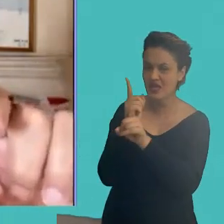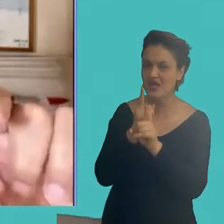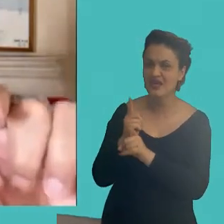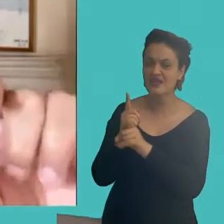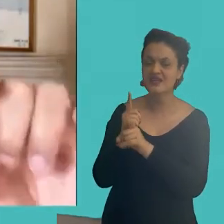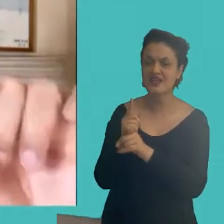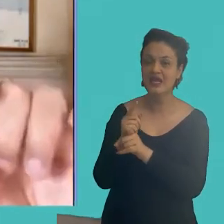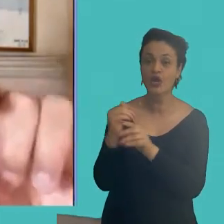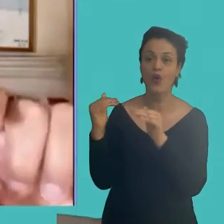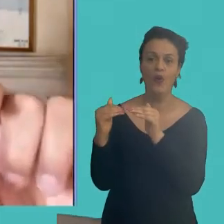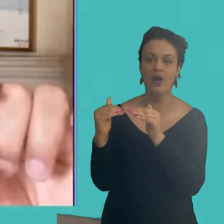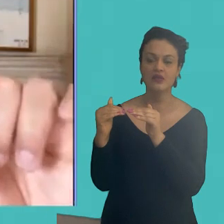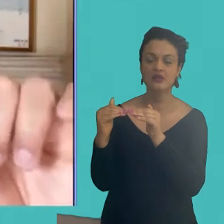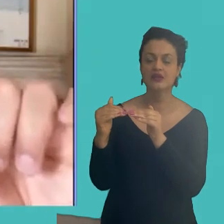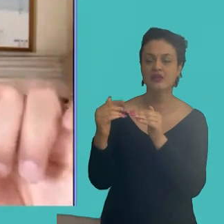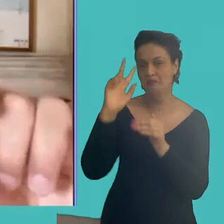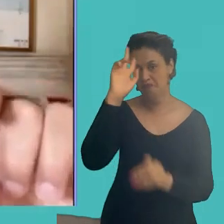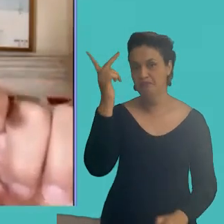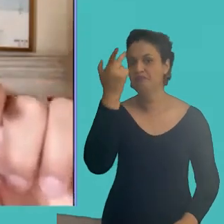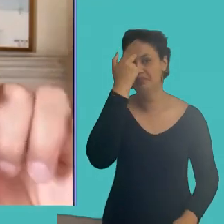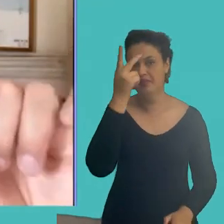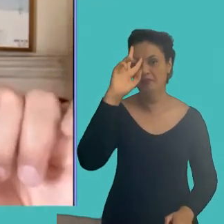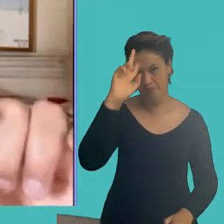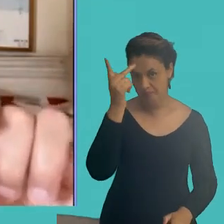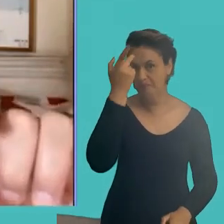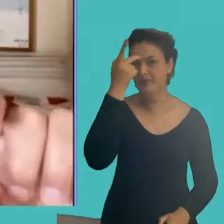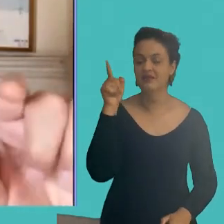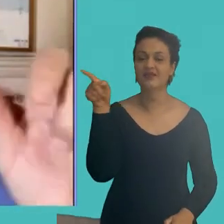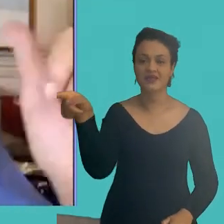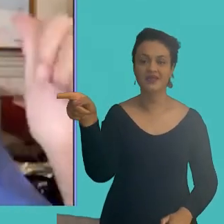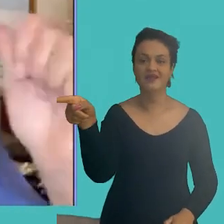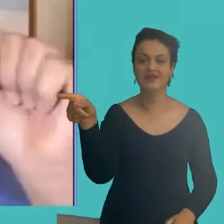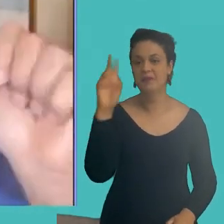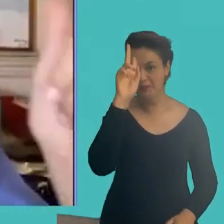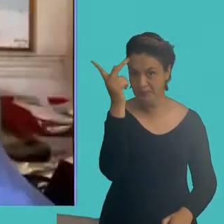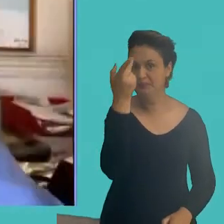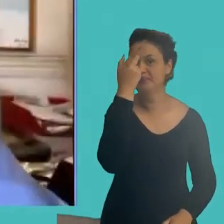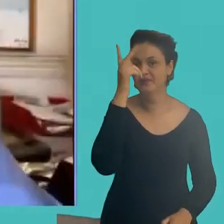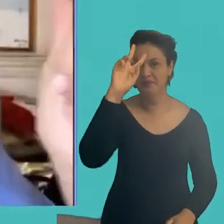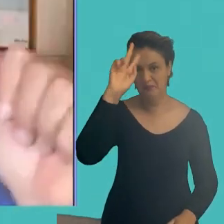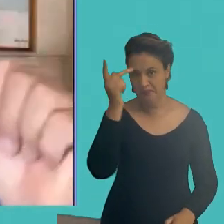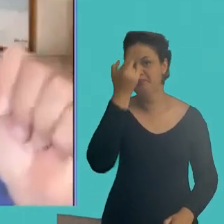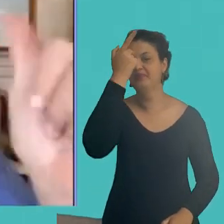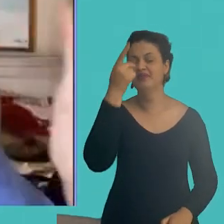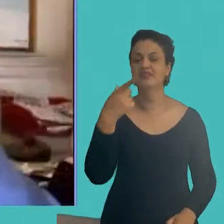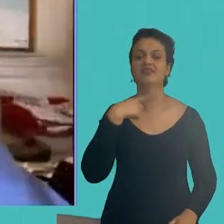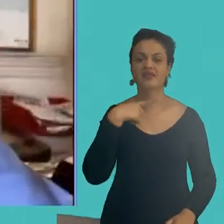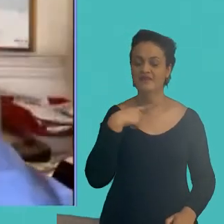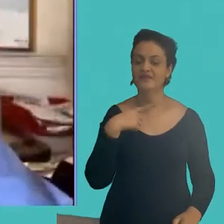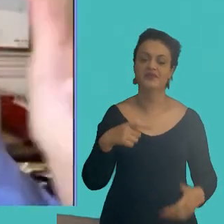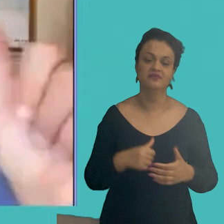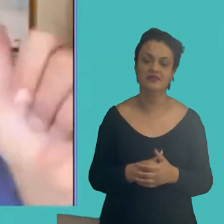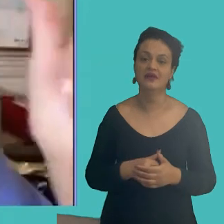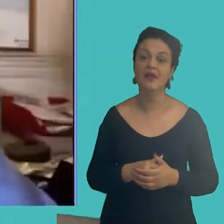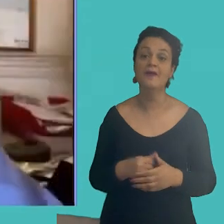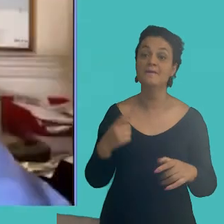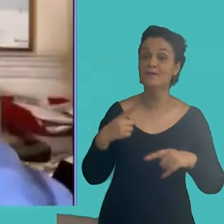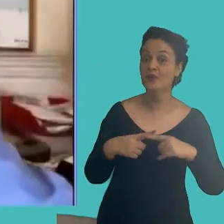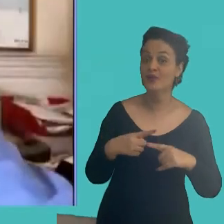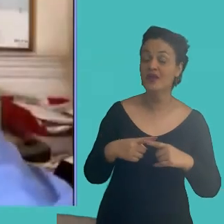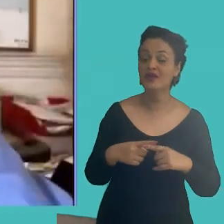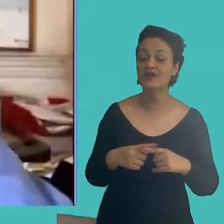instabilidade. E o João Dória é identificado como instabilidade de trás para cá porque assumiu cargos que diz que